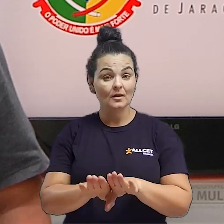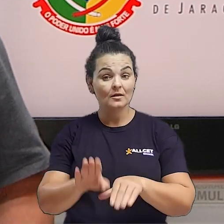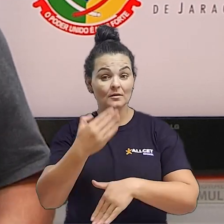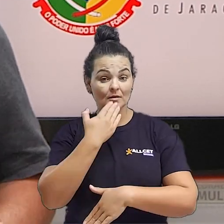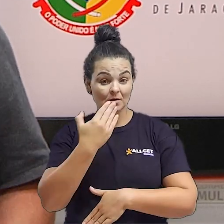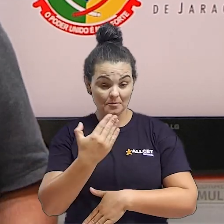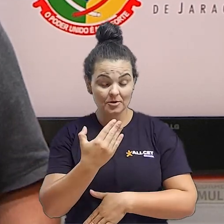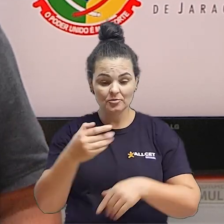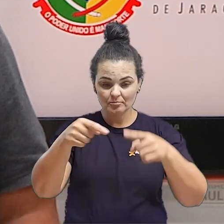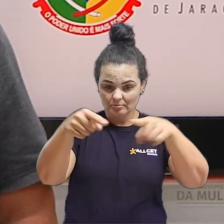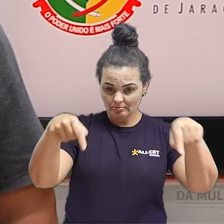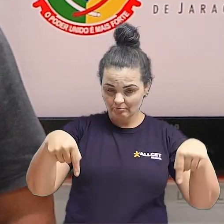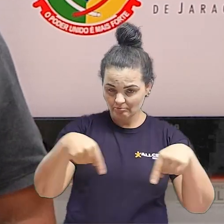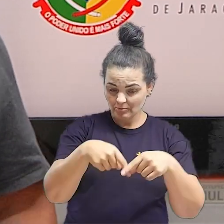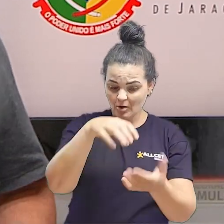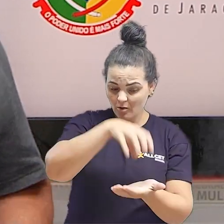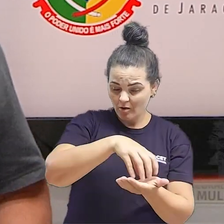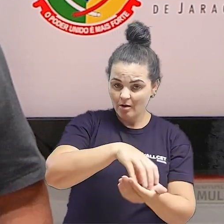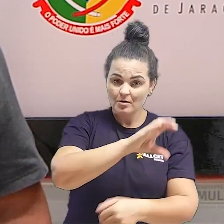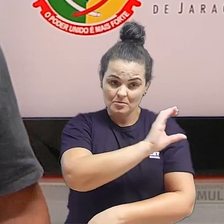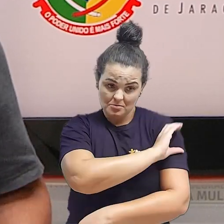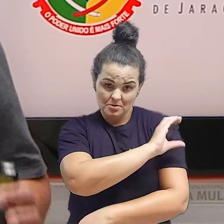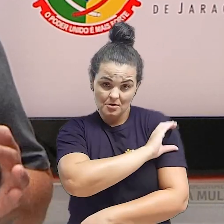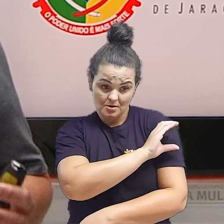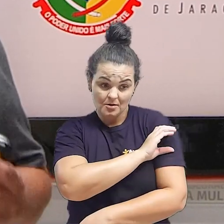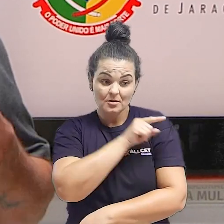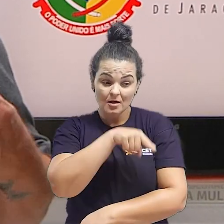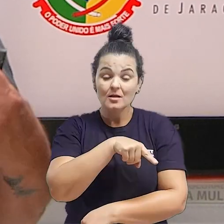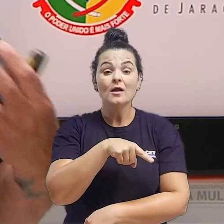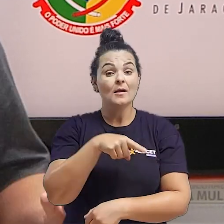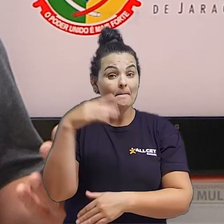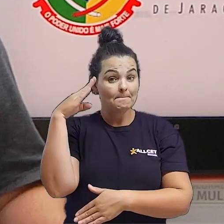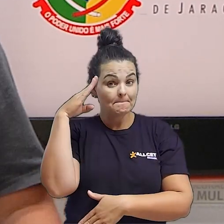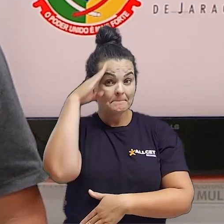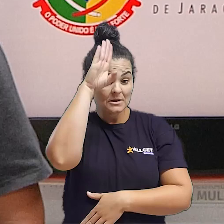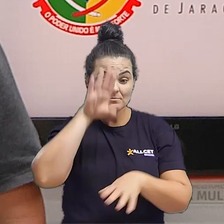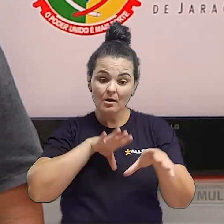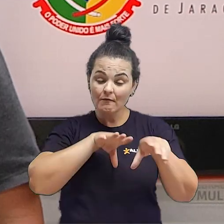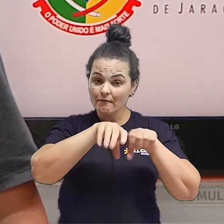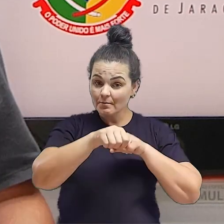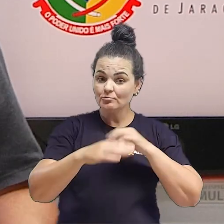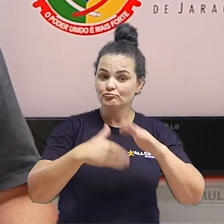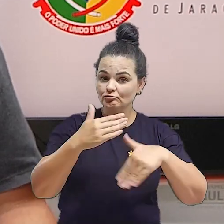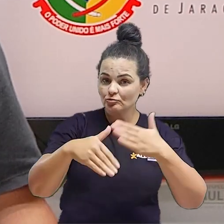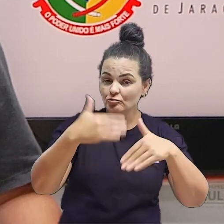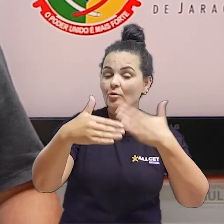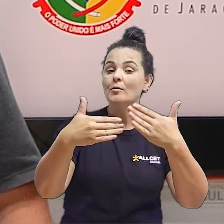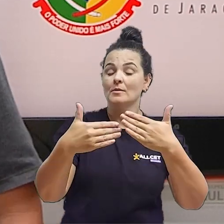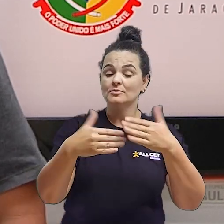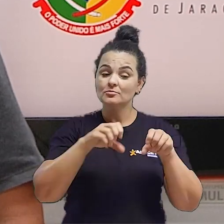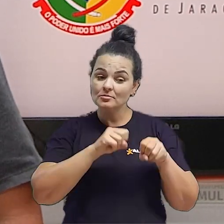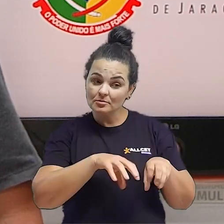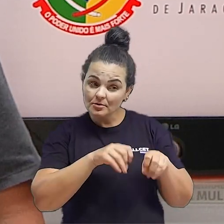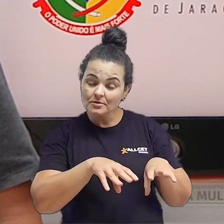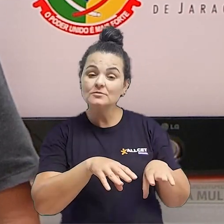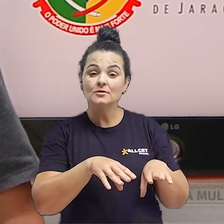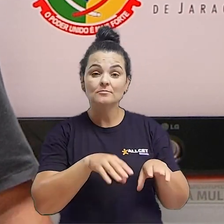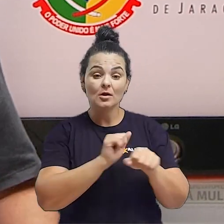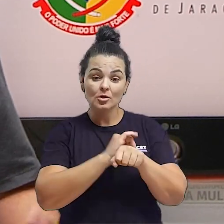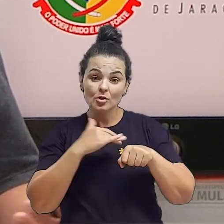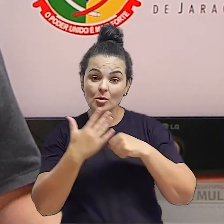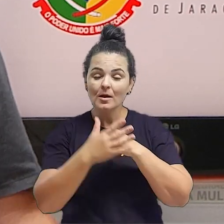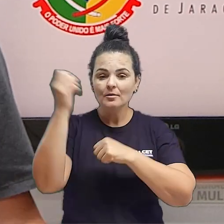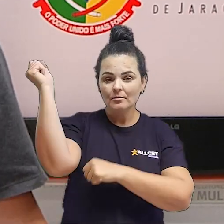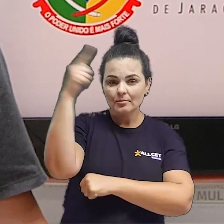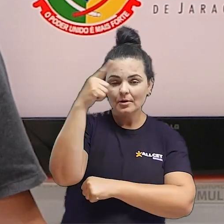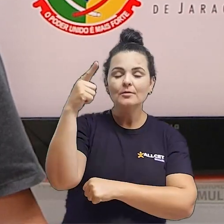ressalta que o Centro de Educação Infantil Rui Krieger desempenha um papel Vital na formação e no desenvolvimento educacional das crianças